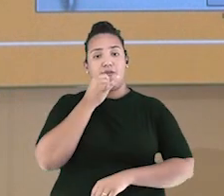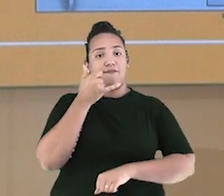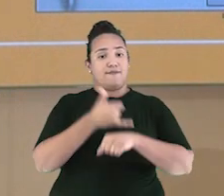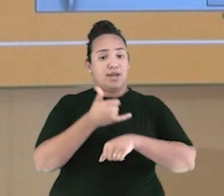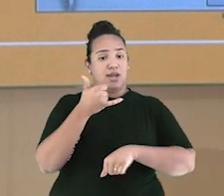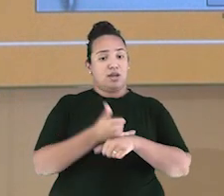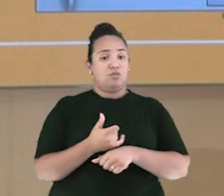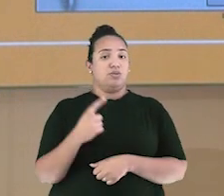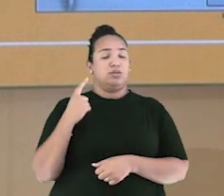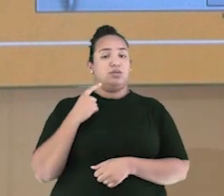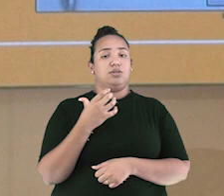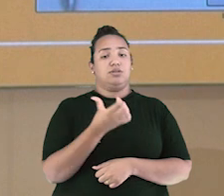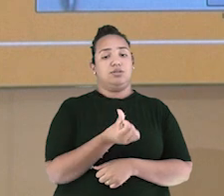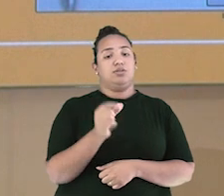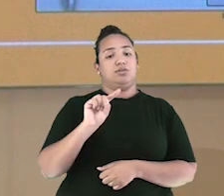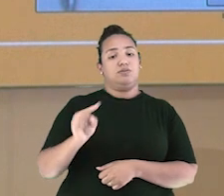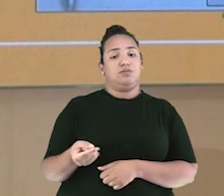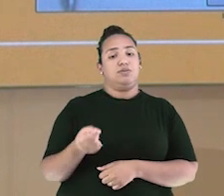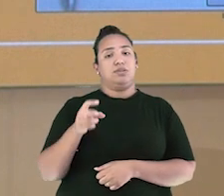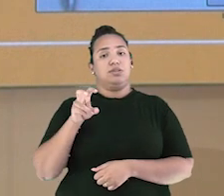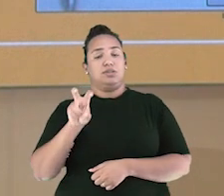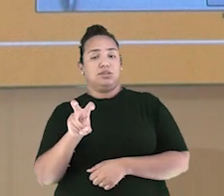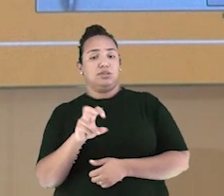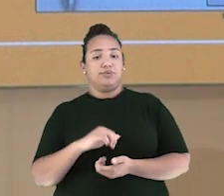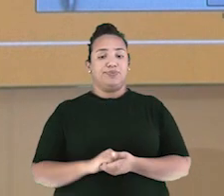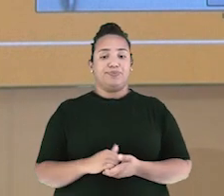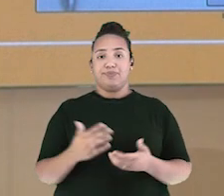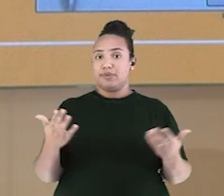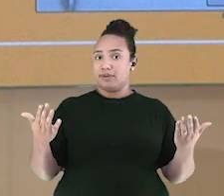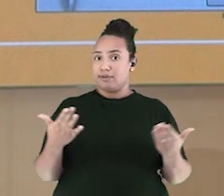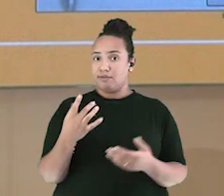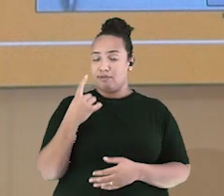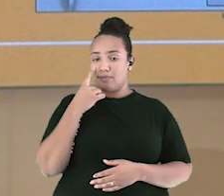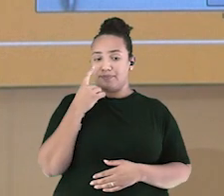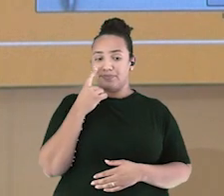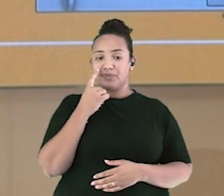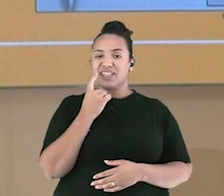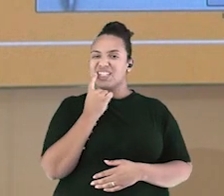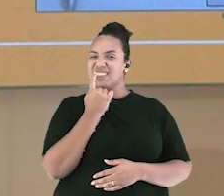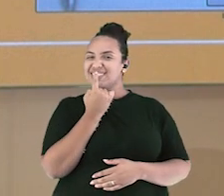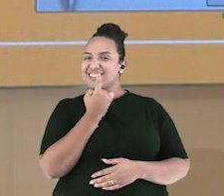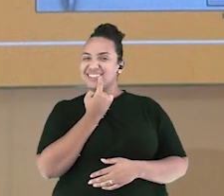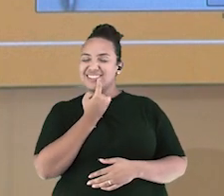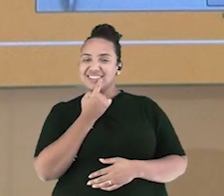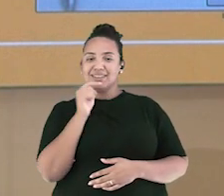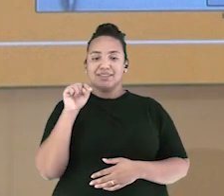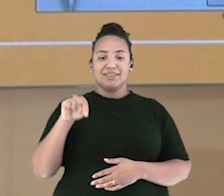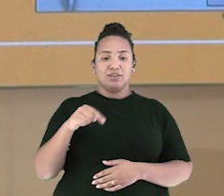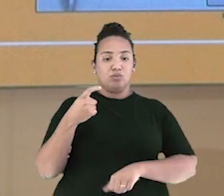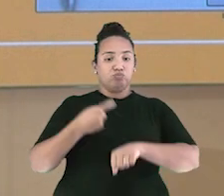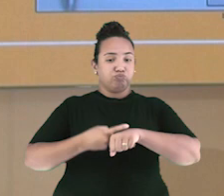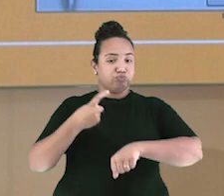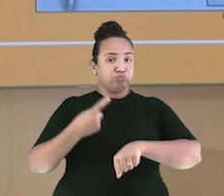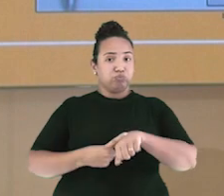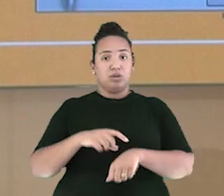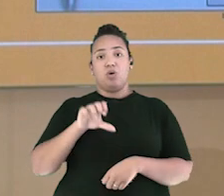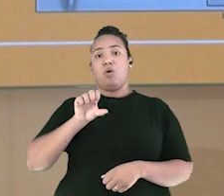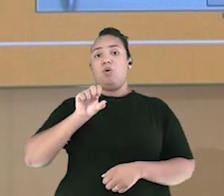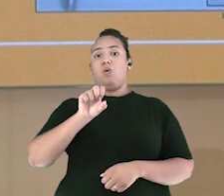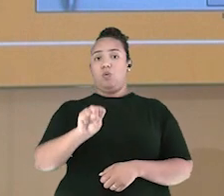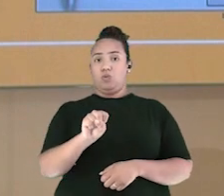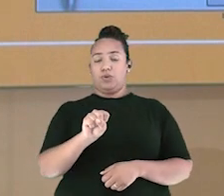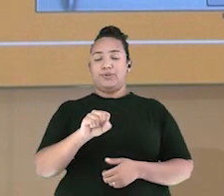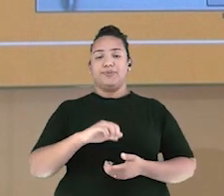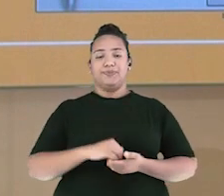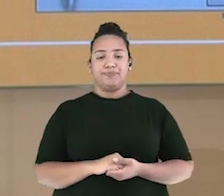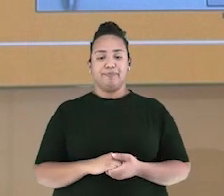ferro, dureza 6.5. E, vejam isso, o esmalte dos nossos dentes pode chegar até dureza número